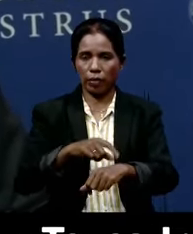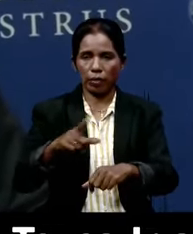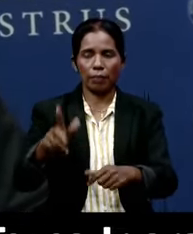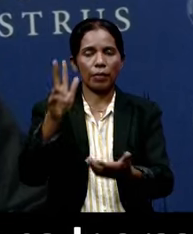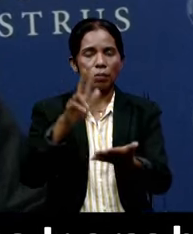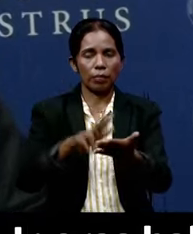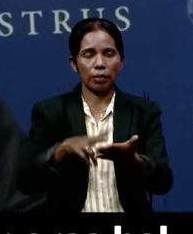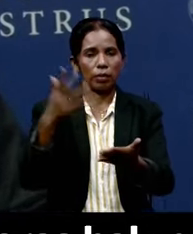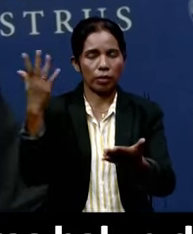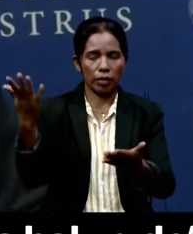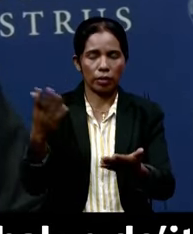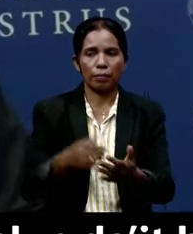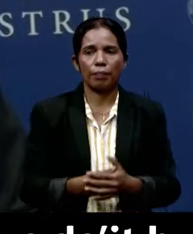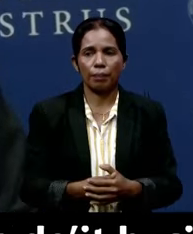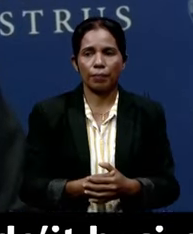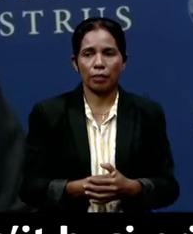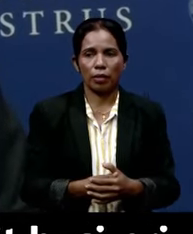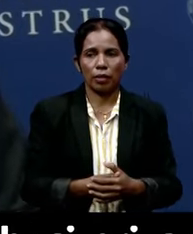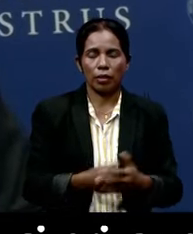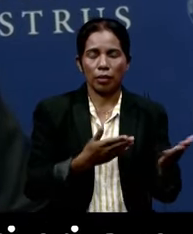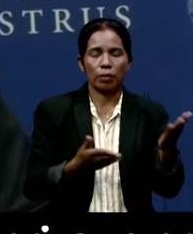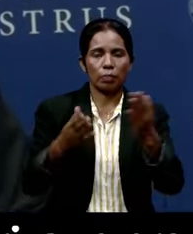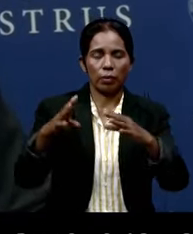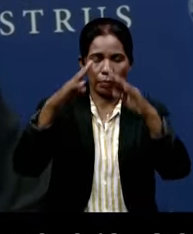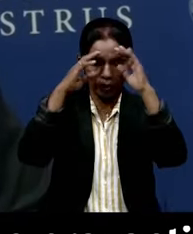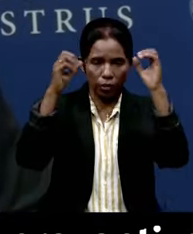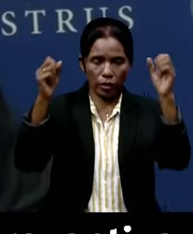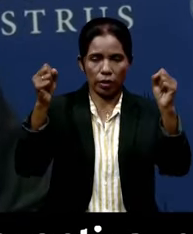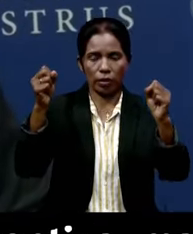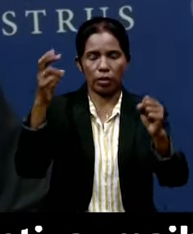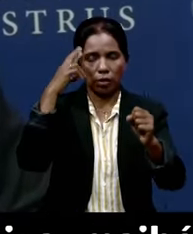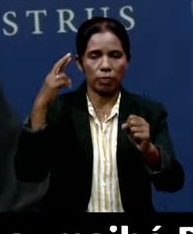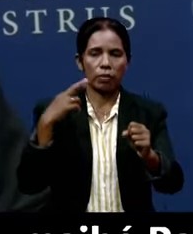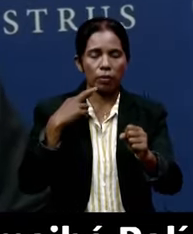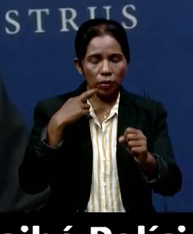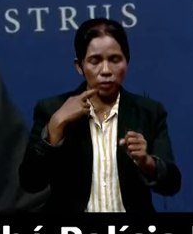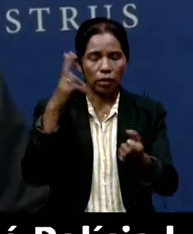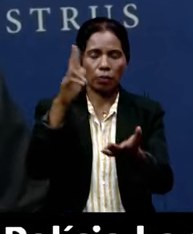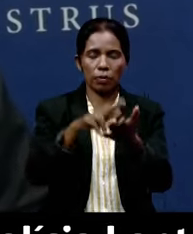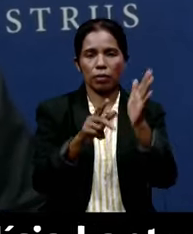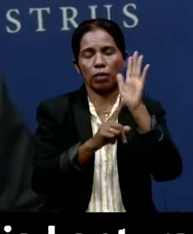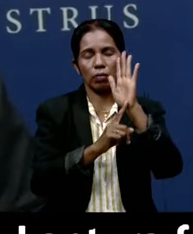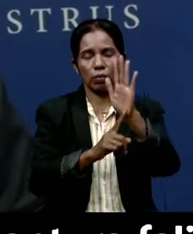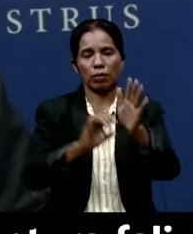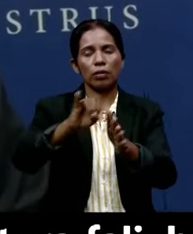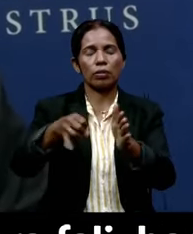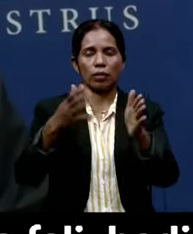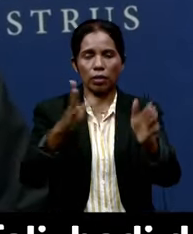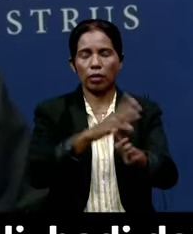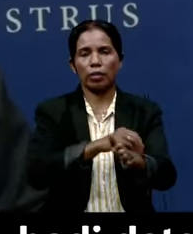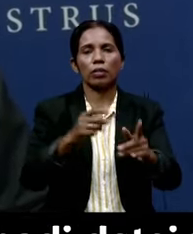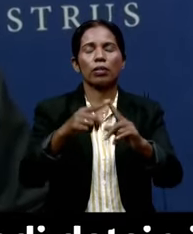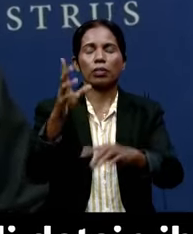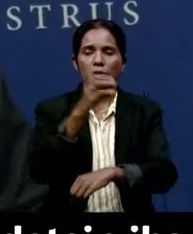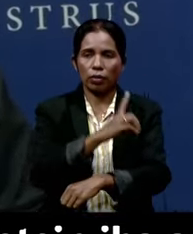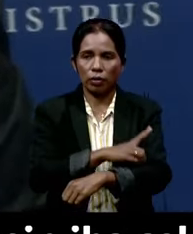e envia para a Associação Presidente da República, a na promulgação e mos público nacional da pública, onde hoje